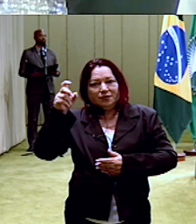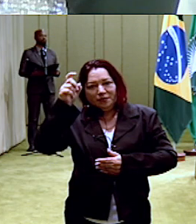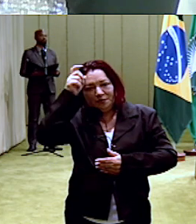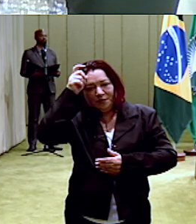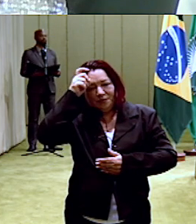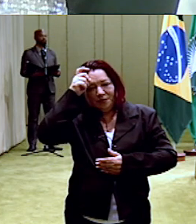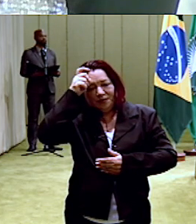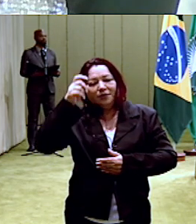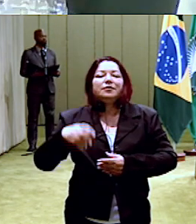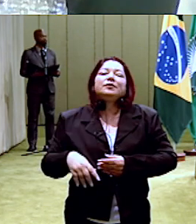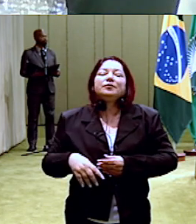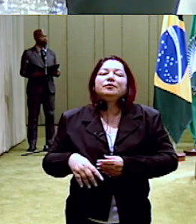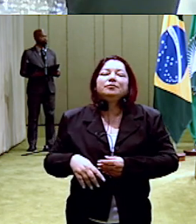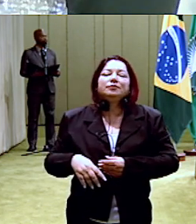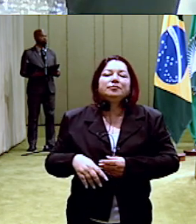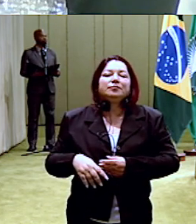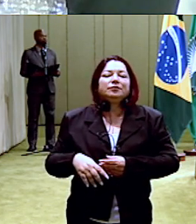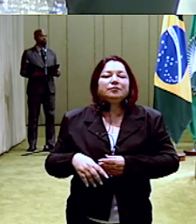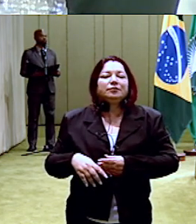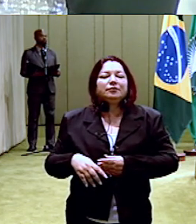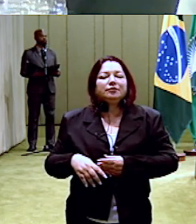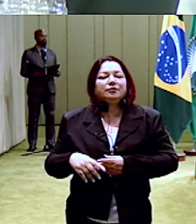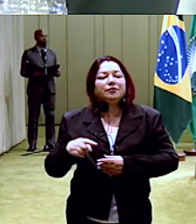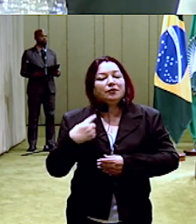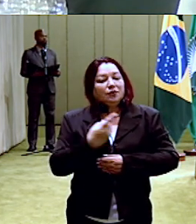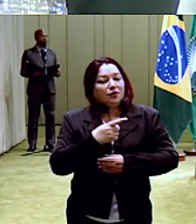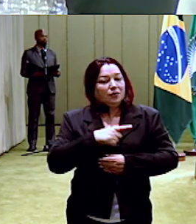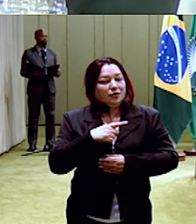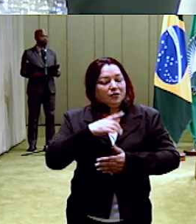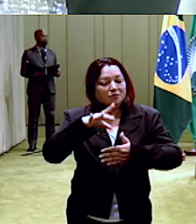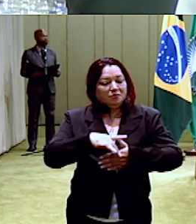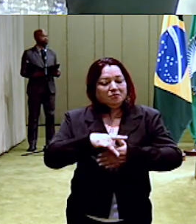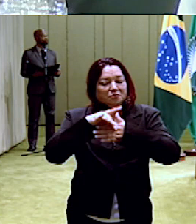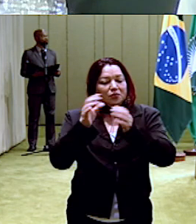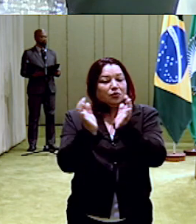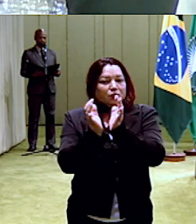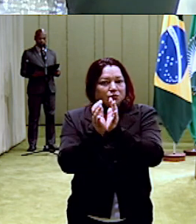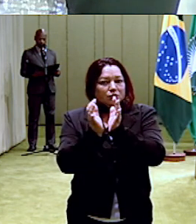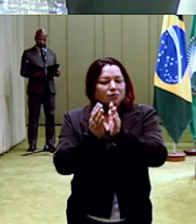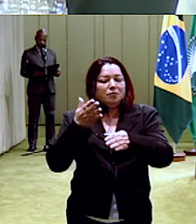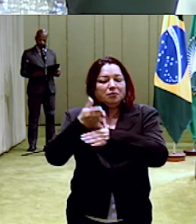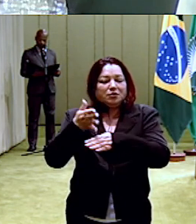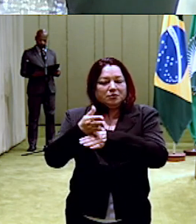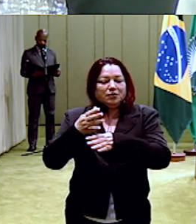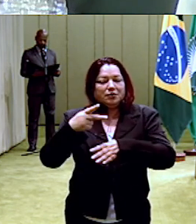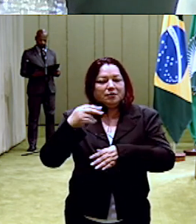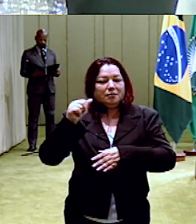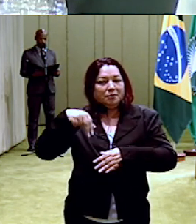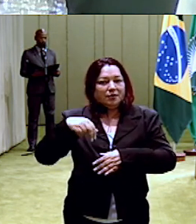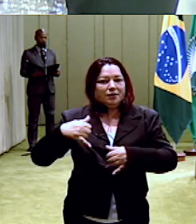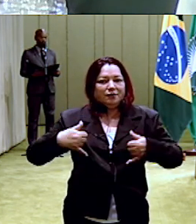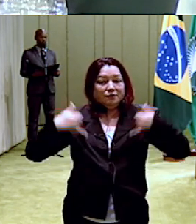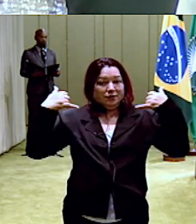apoio ativo do Itamaraty e de outros órgãos, que nós temos uma delegação importante participando do PanaFest, né? É